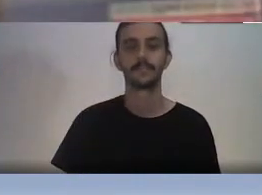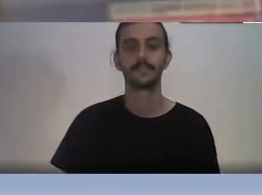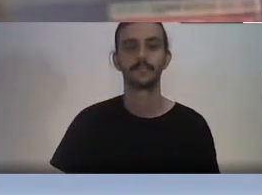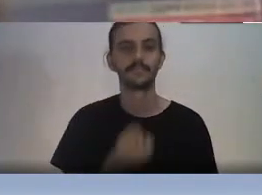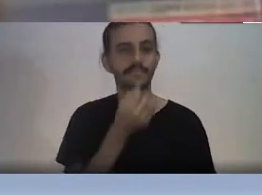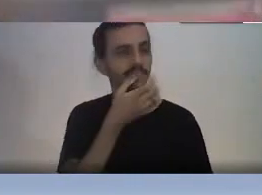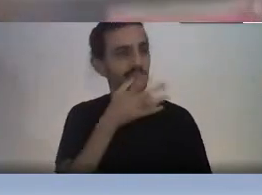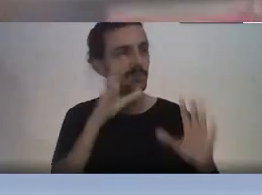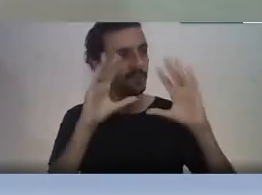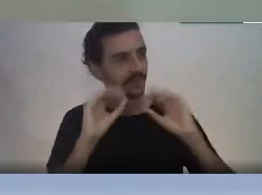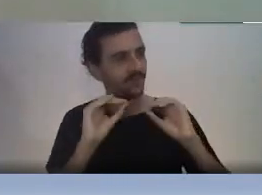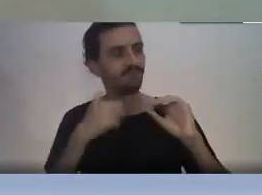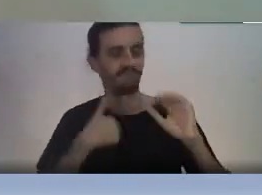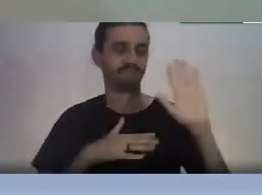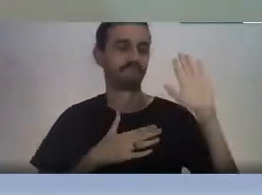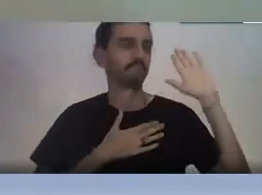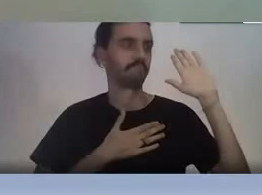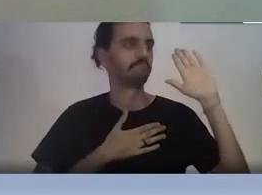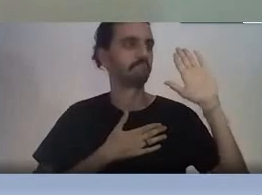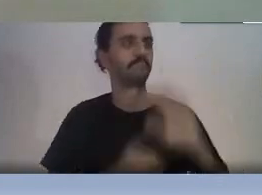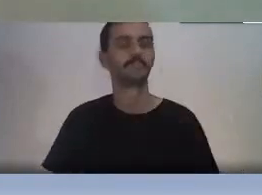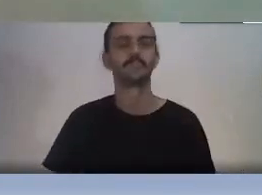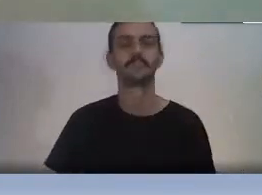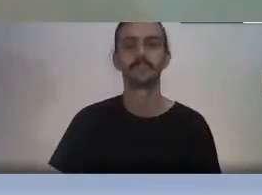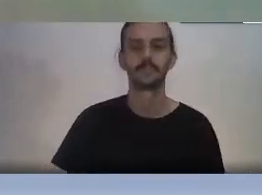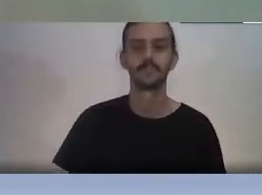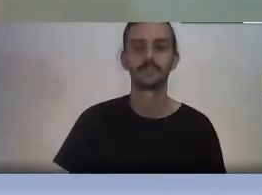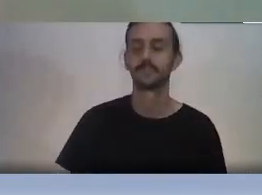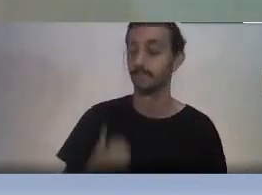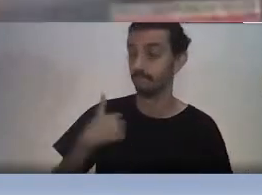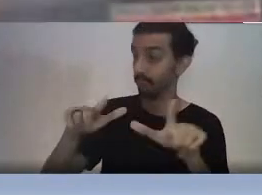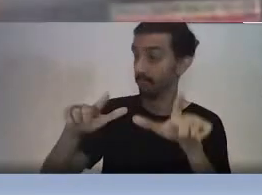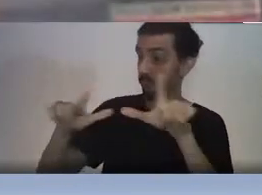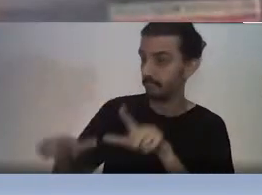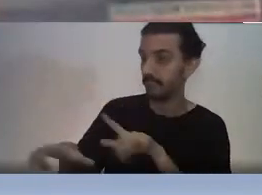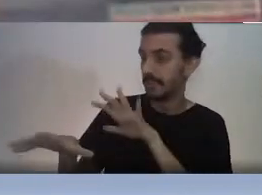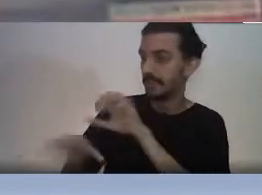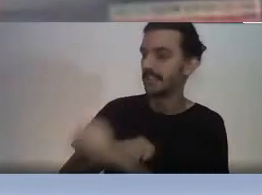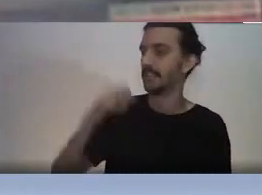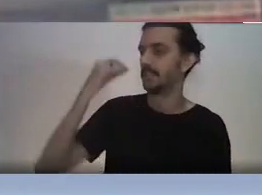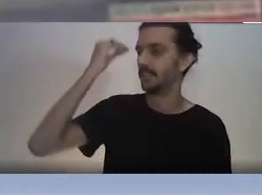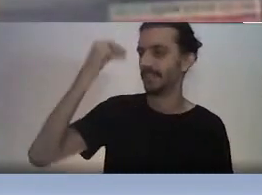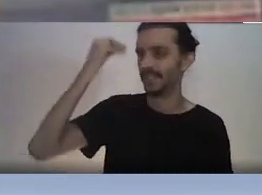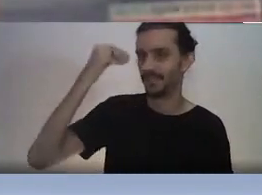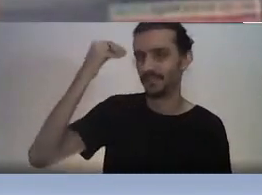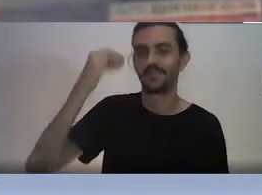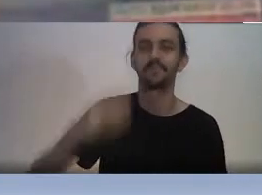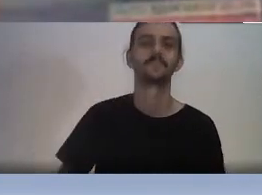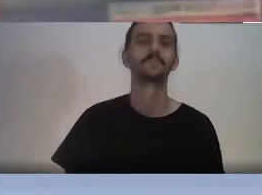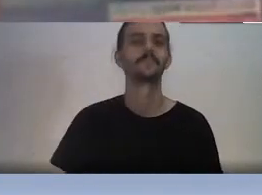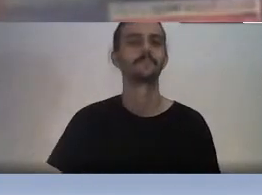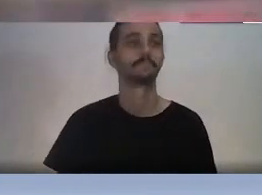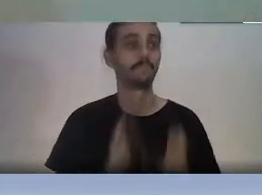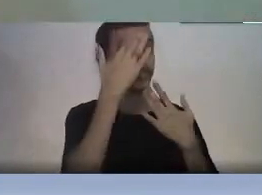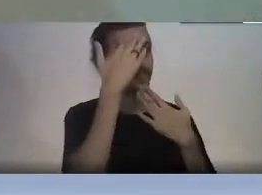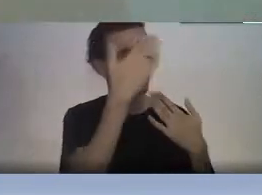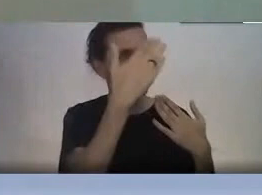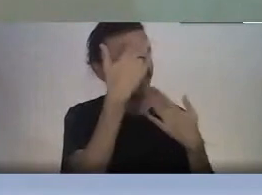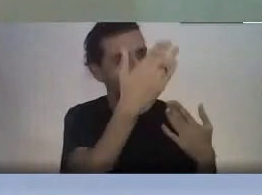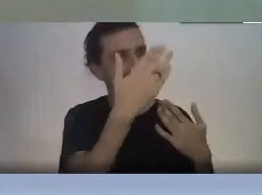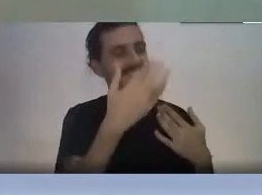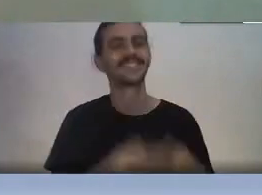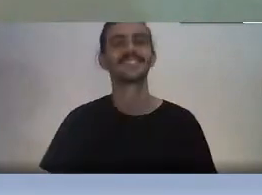Boa noite. Assim eu prometo. Eu lhe concedo o grau de psicóloga. Muito obrigada.